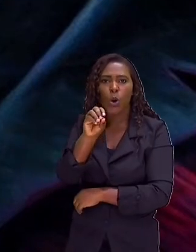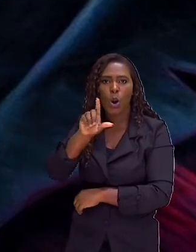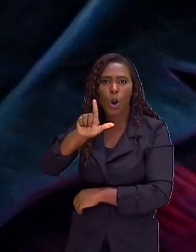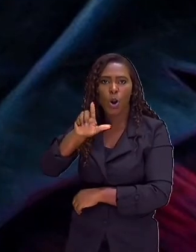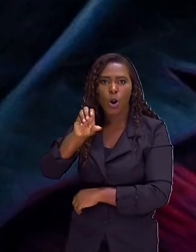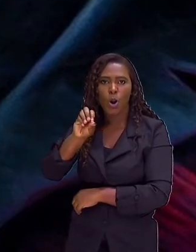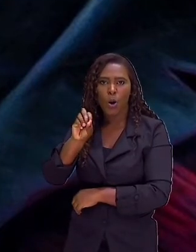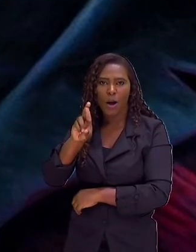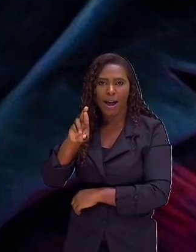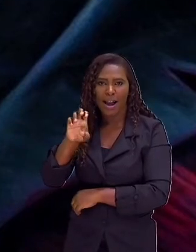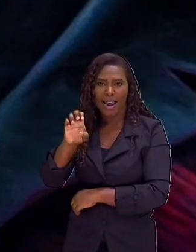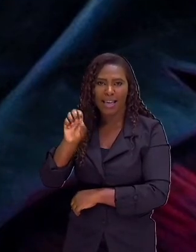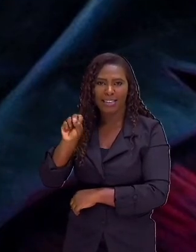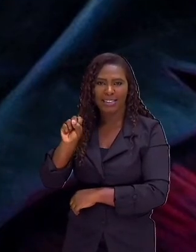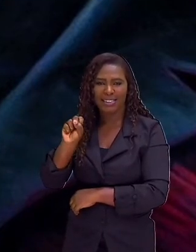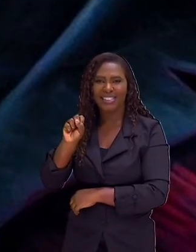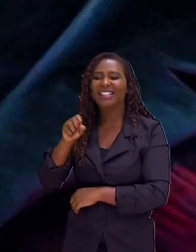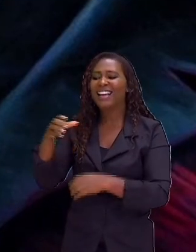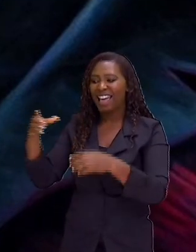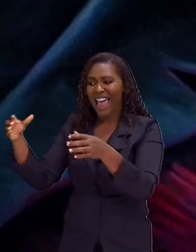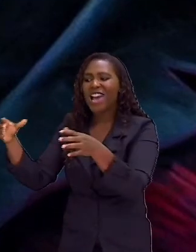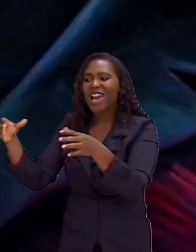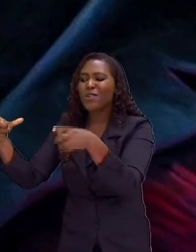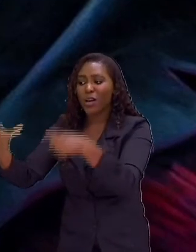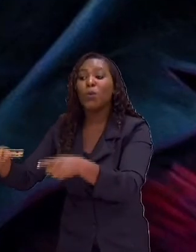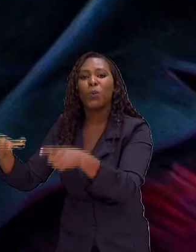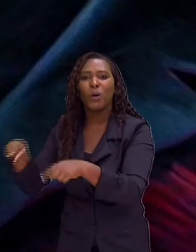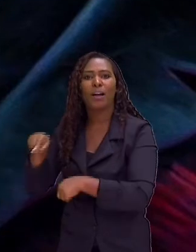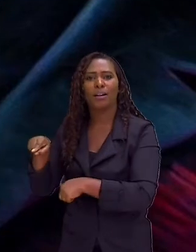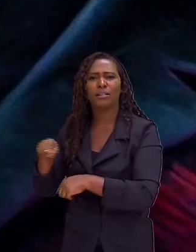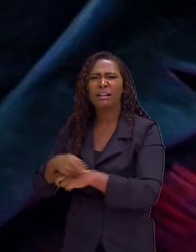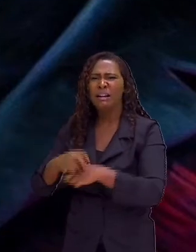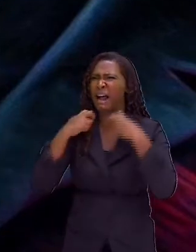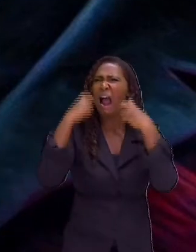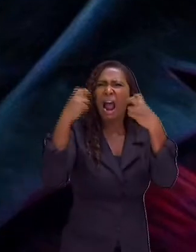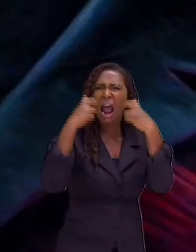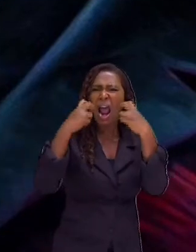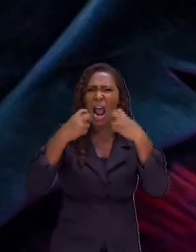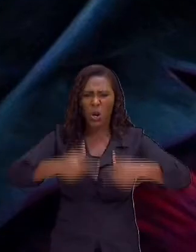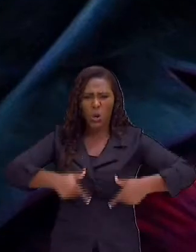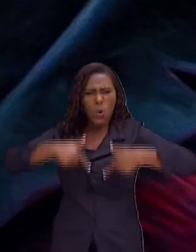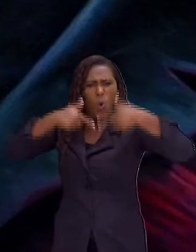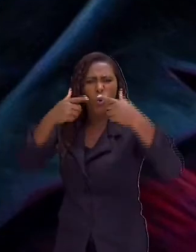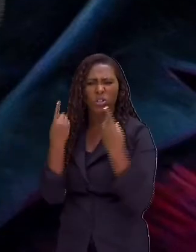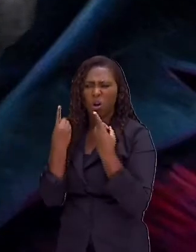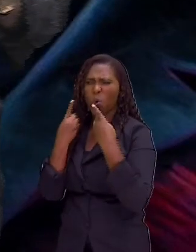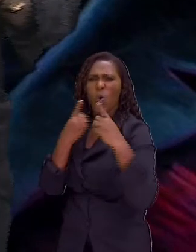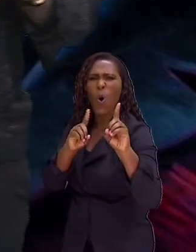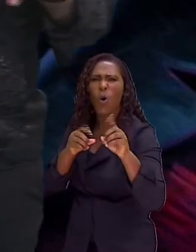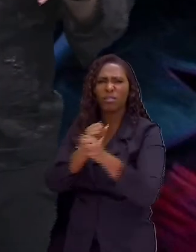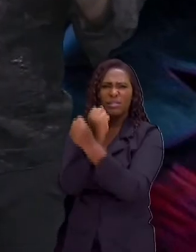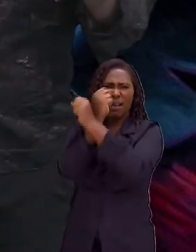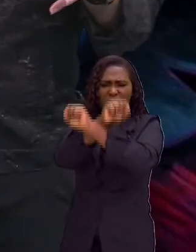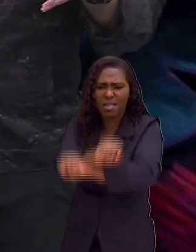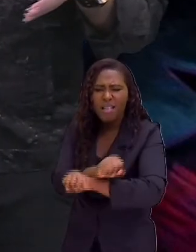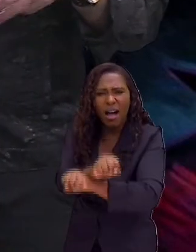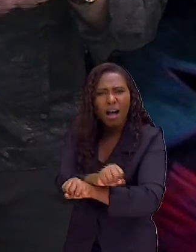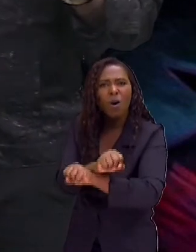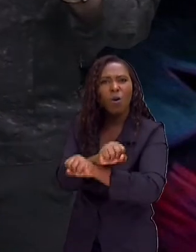Miguel Hidalgo y Costilla no primeiro líder desse processo, à frente de milhares